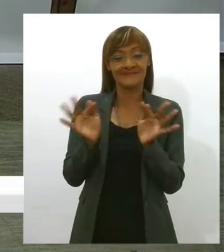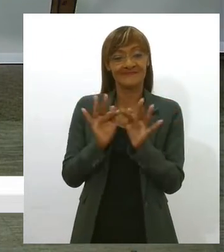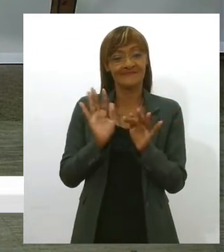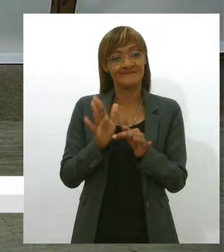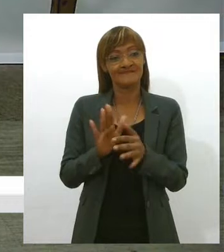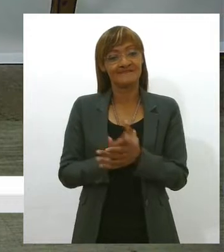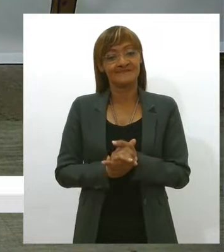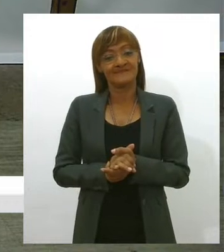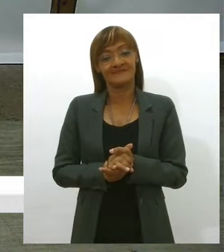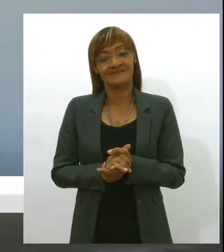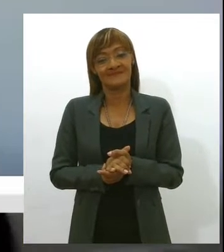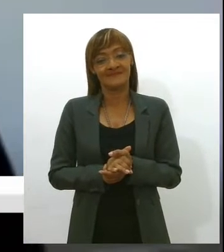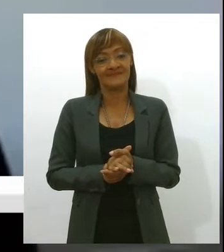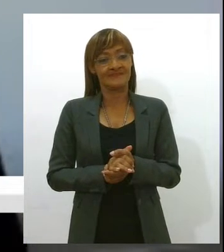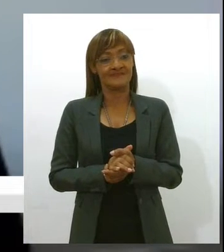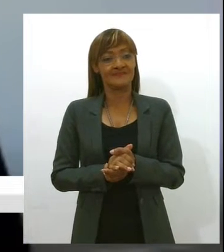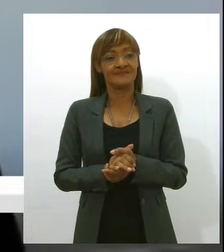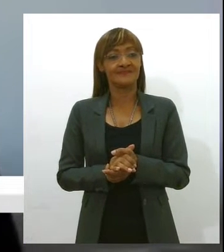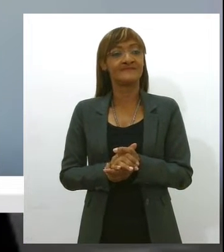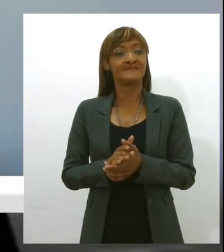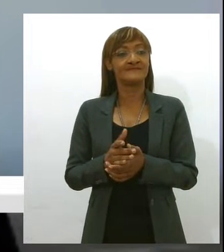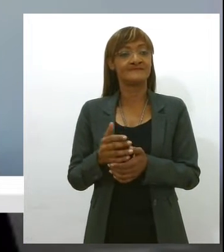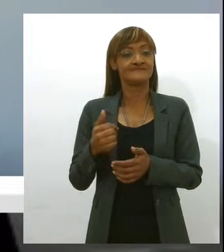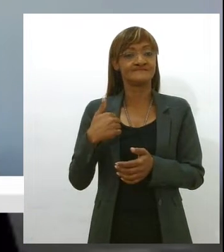Em algum momento ia ter uma paz, mas, assim,